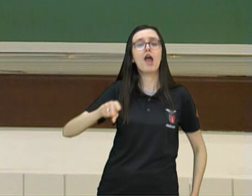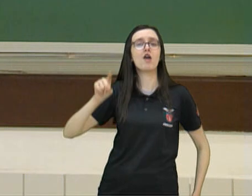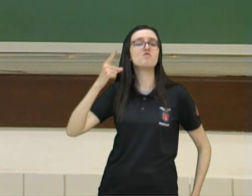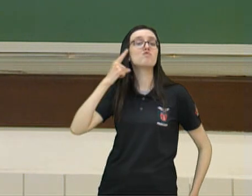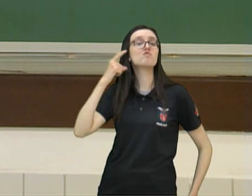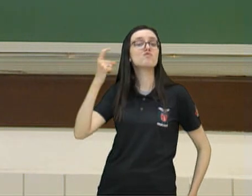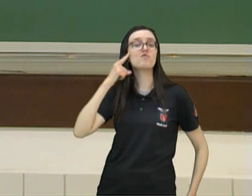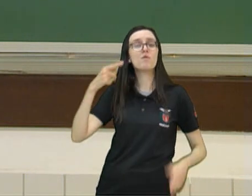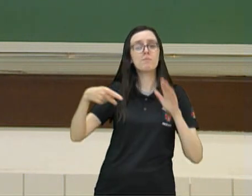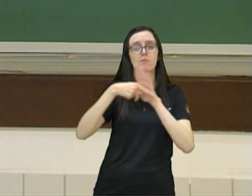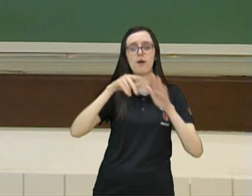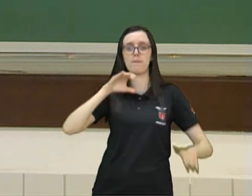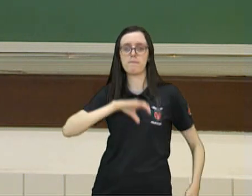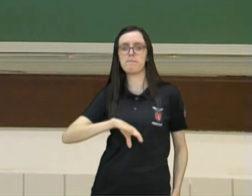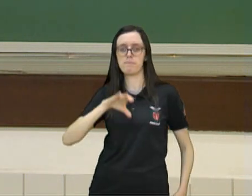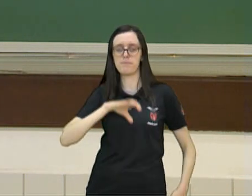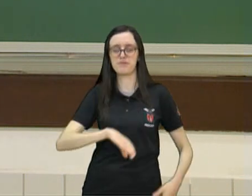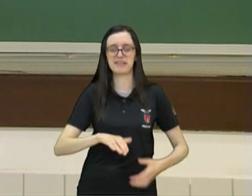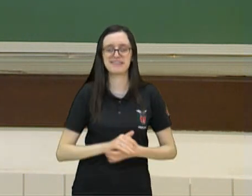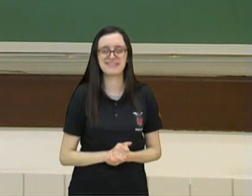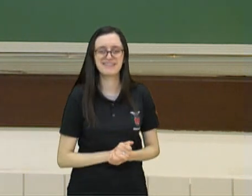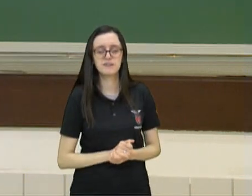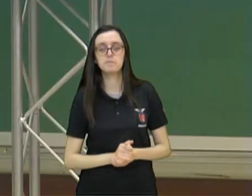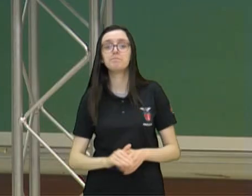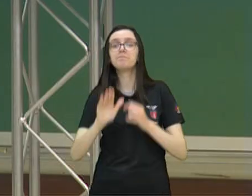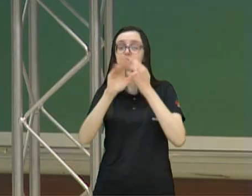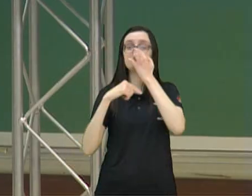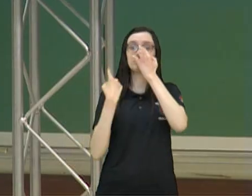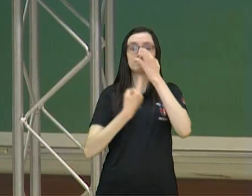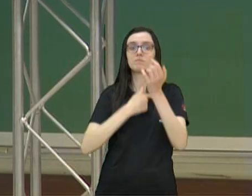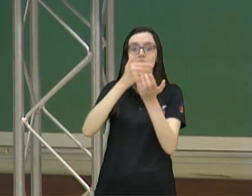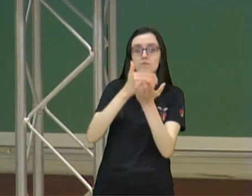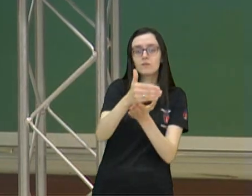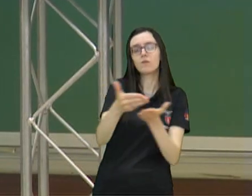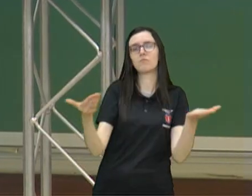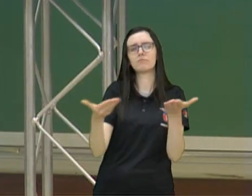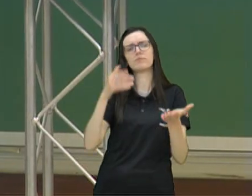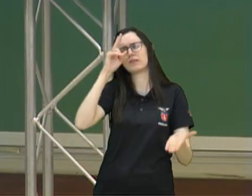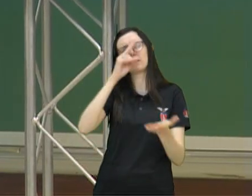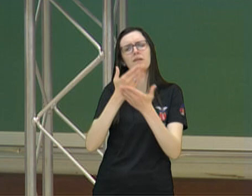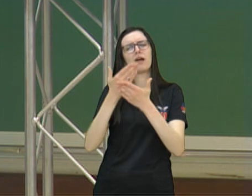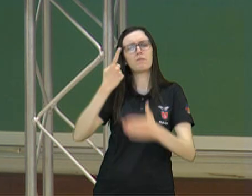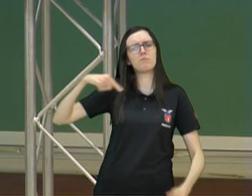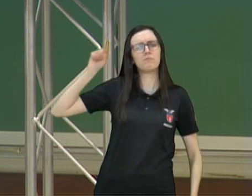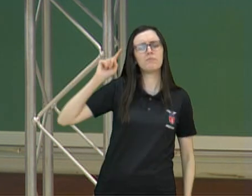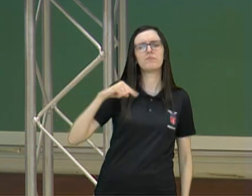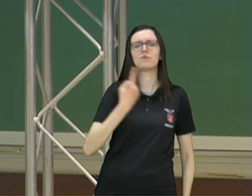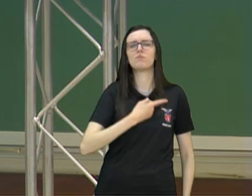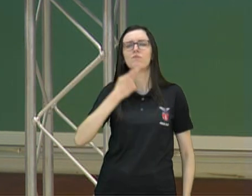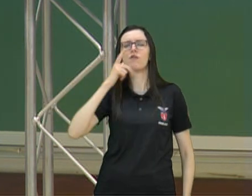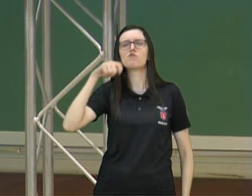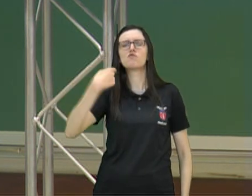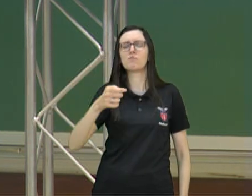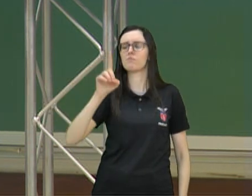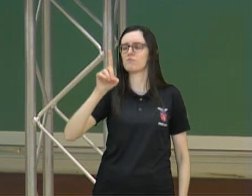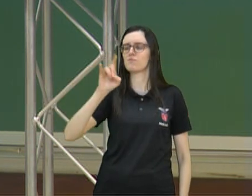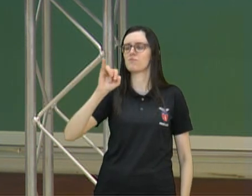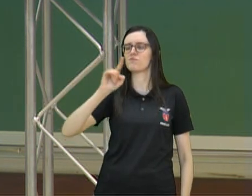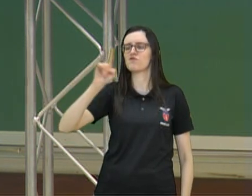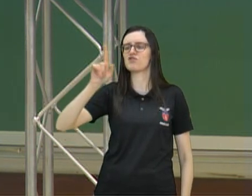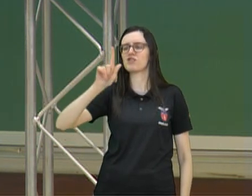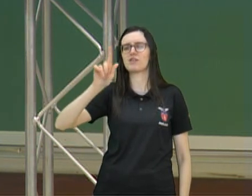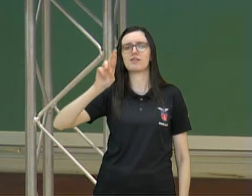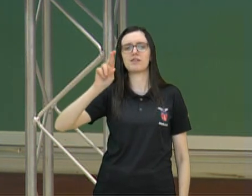língua portuguesa. Olha só para a gente começar. Lembra que na aula passada nós falamos de dígrafo? O que